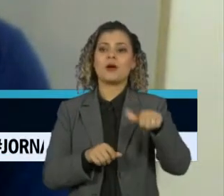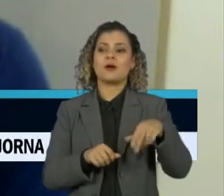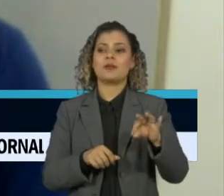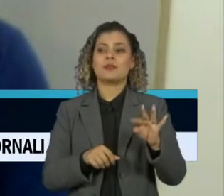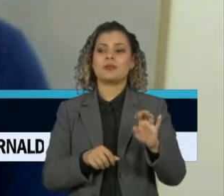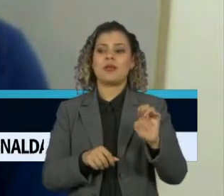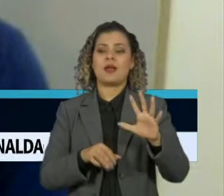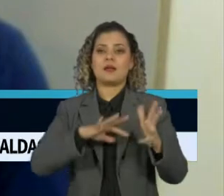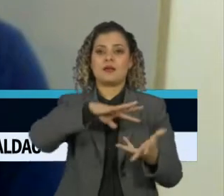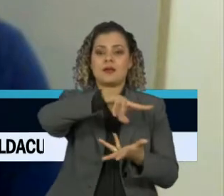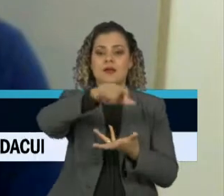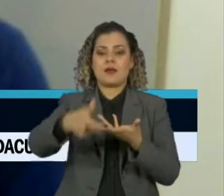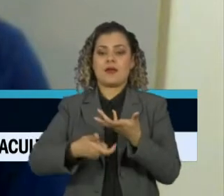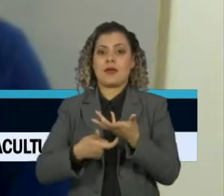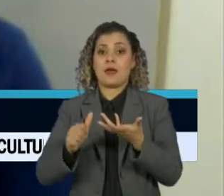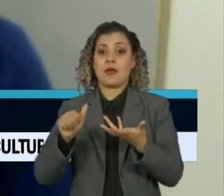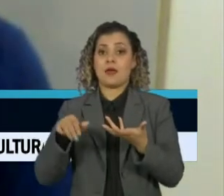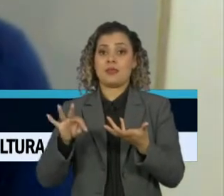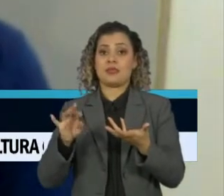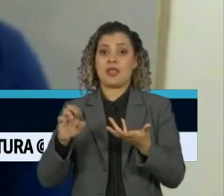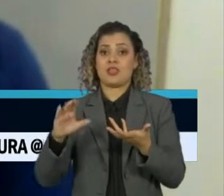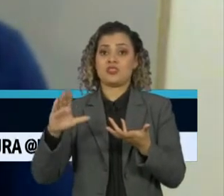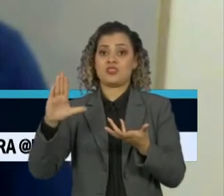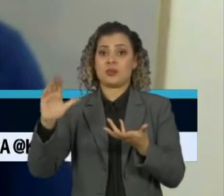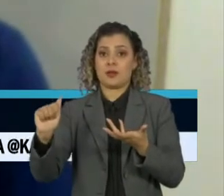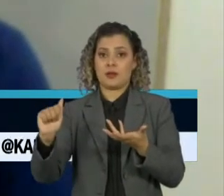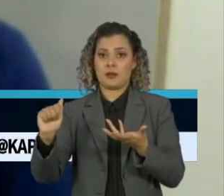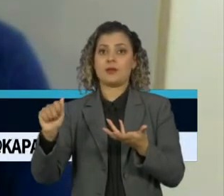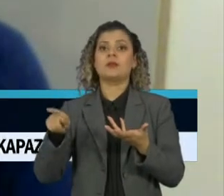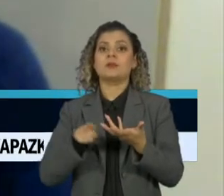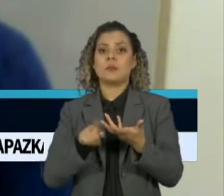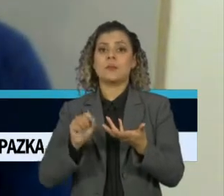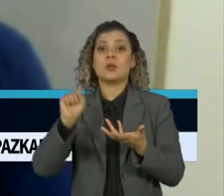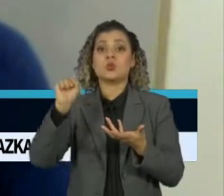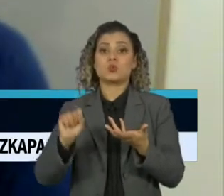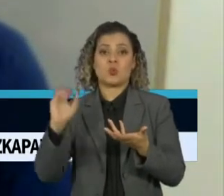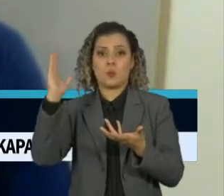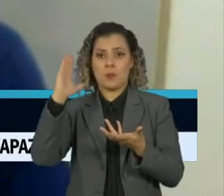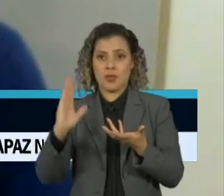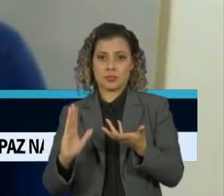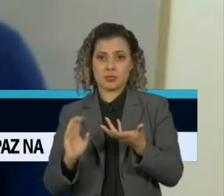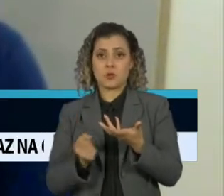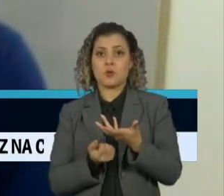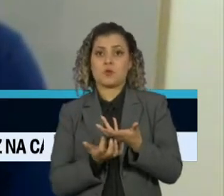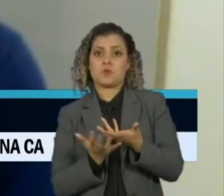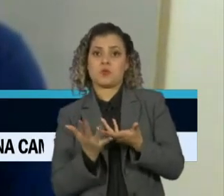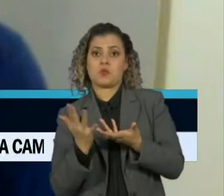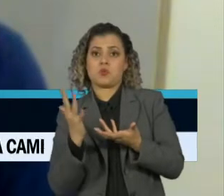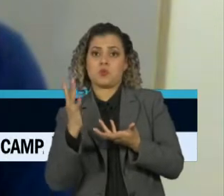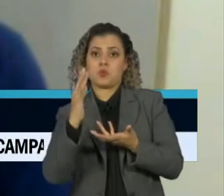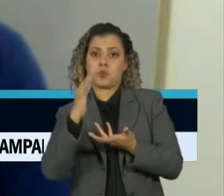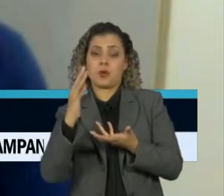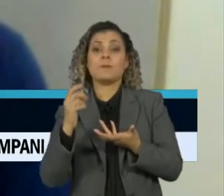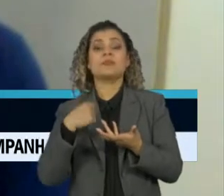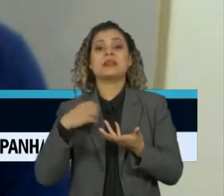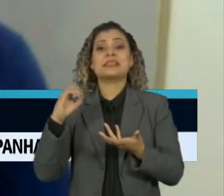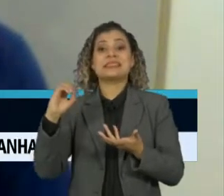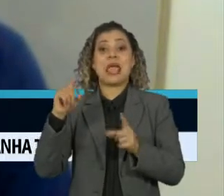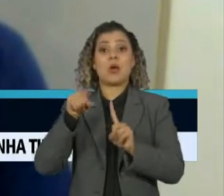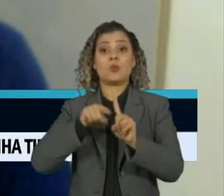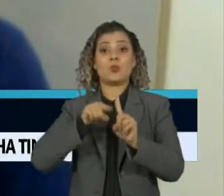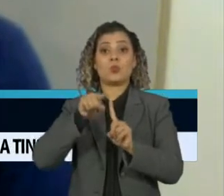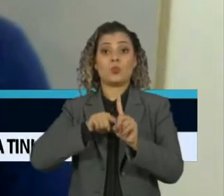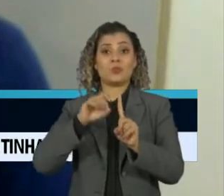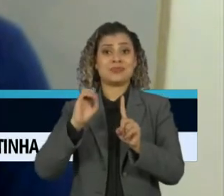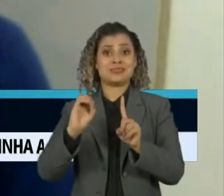direção ao sul do brasil provavelmente sexta-feira nós temos temperaturas já próximas de zero graus